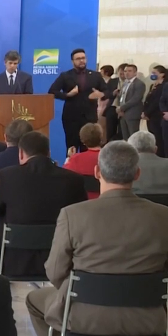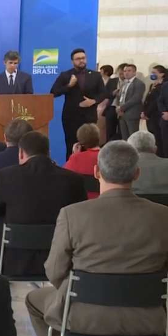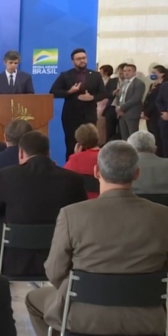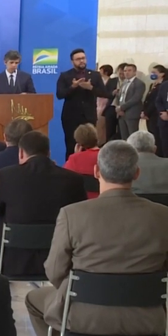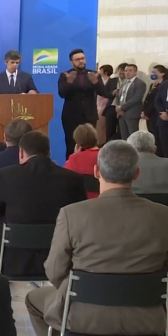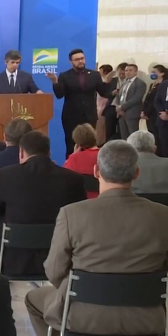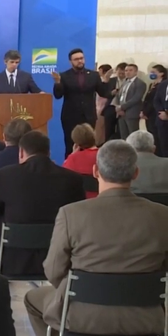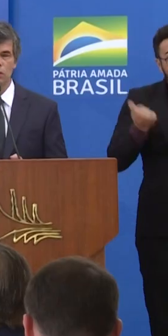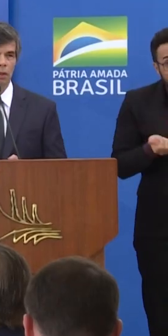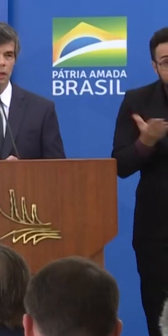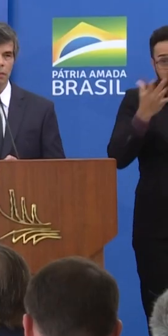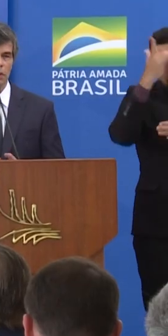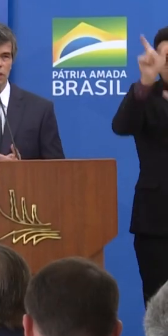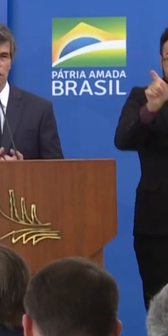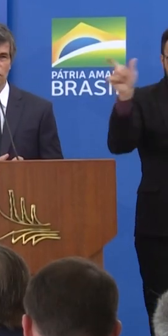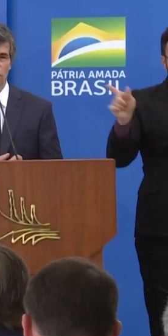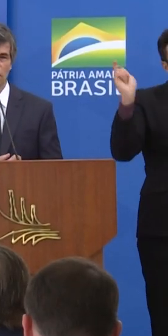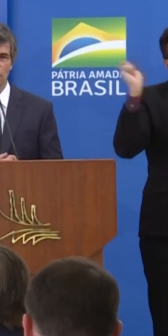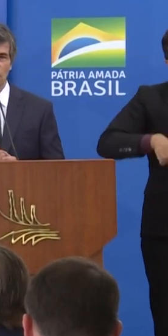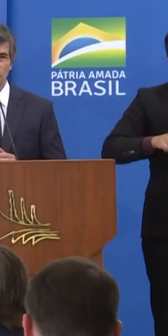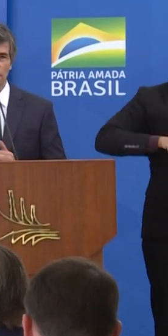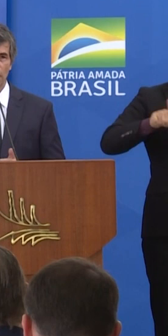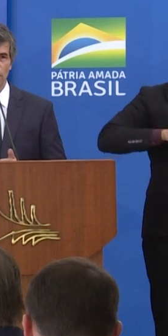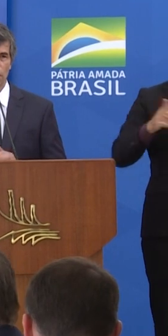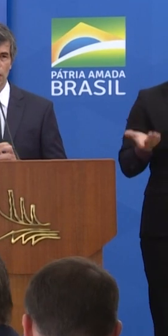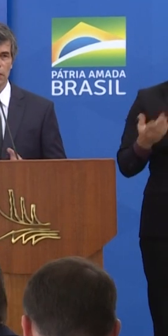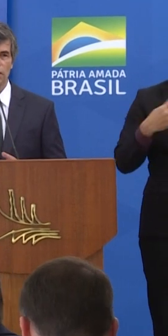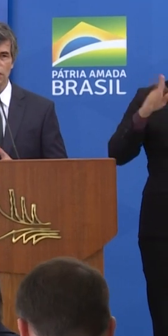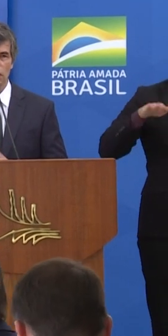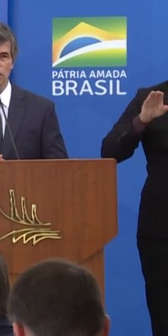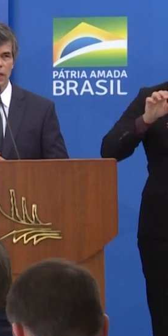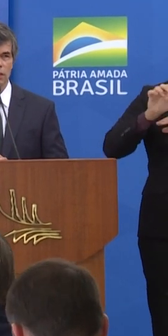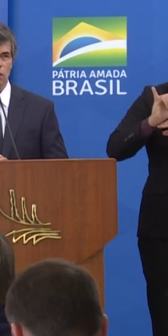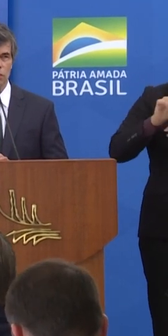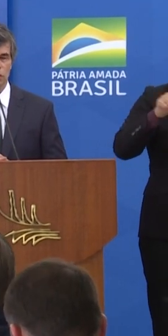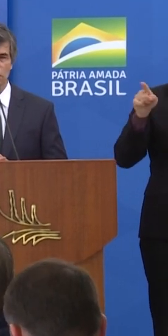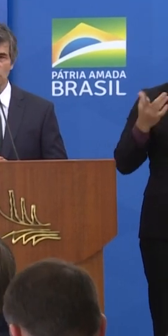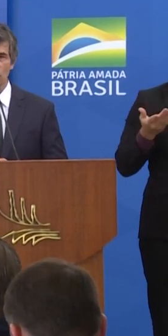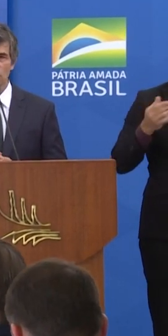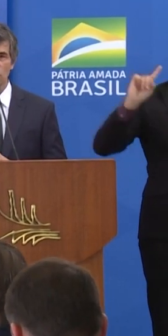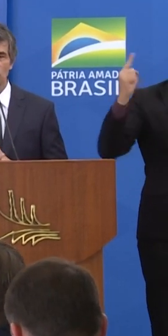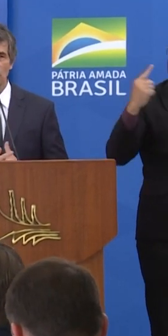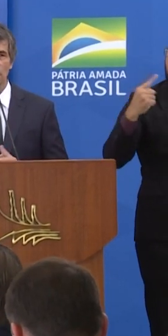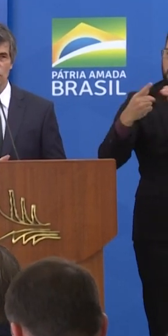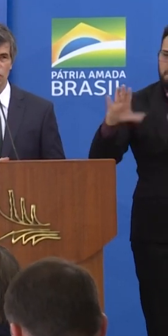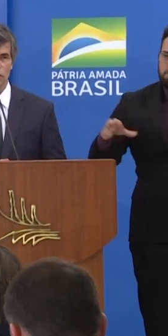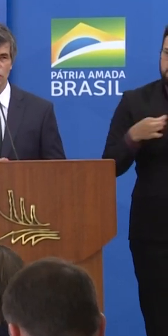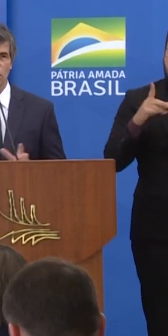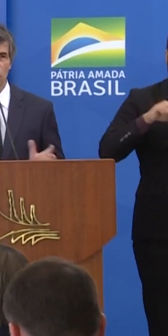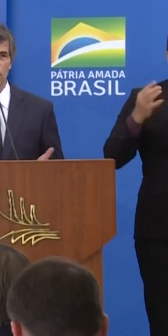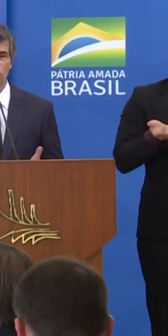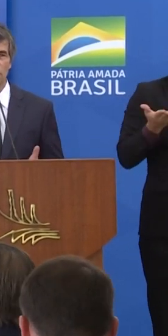permaneceu em isolamento no palácio da alvorada até o dia 25 ou quando informou que estava recuperada bolsonaro já retomou os